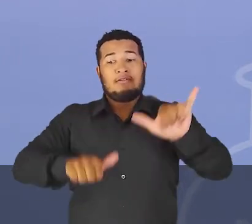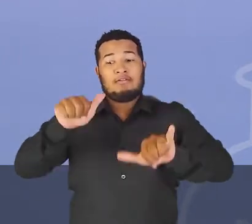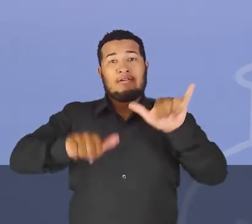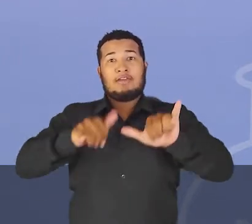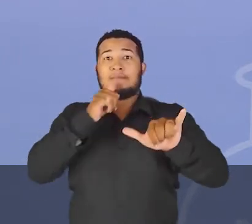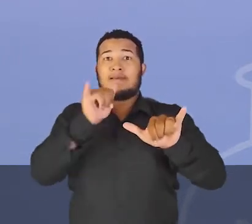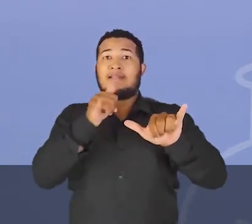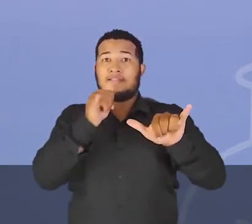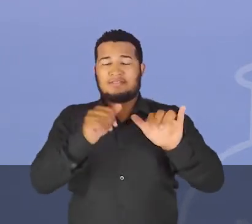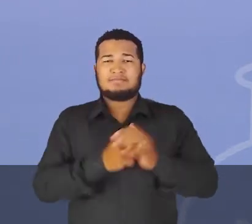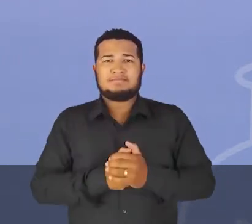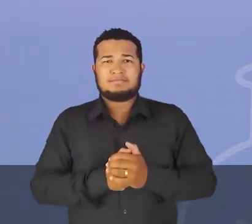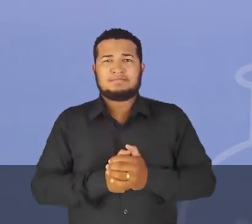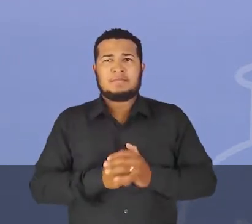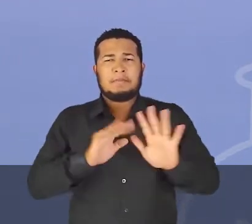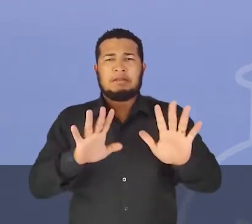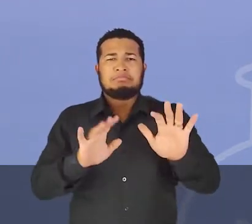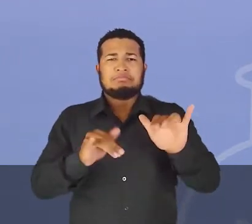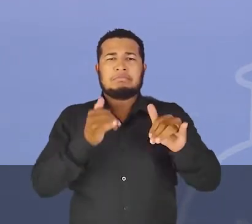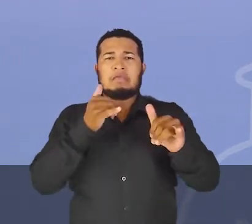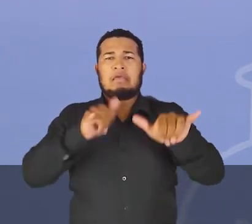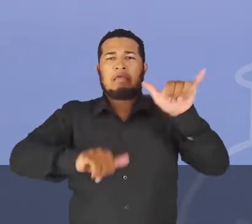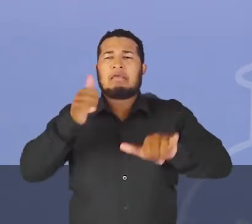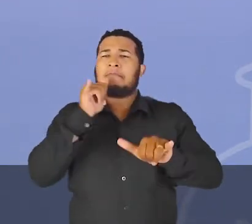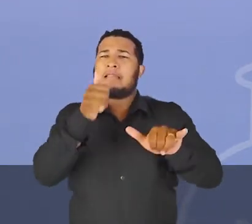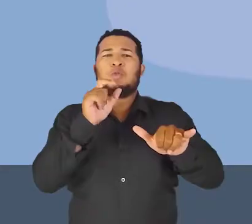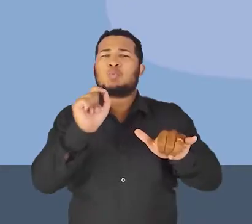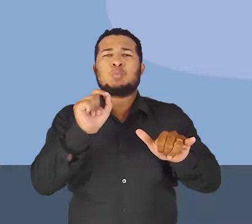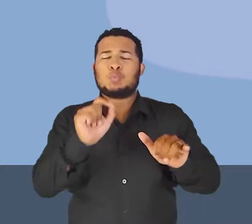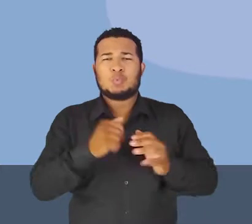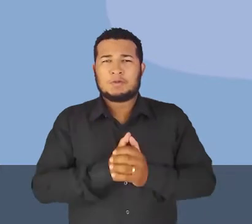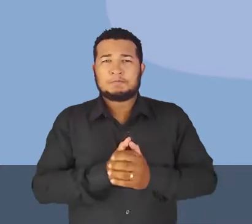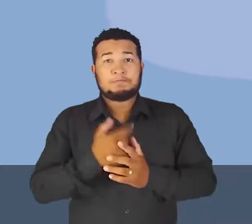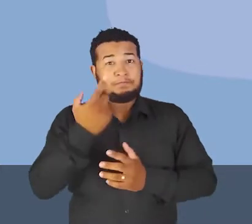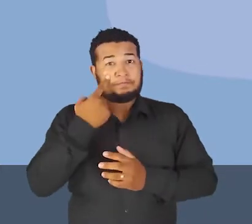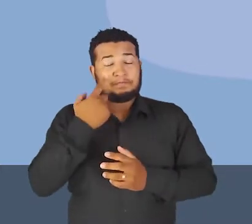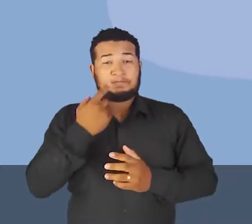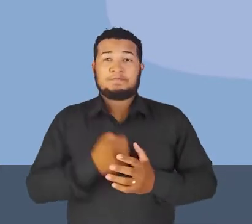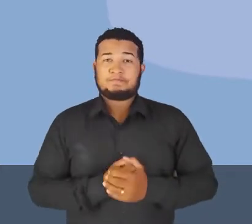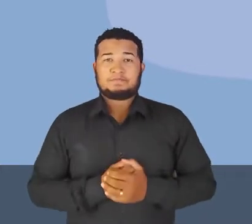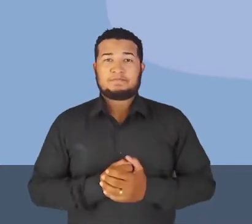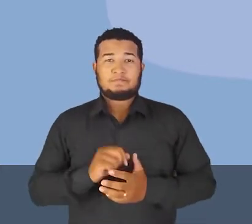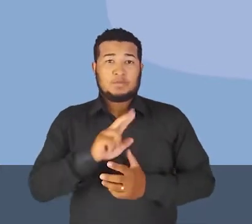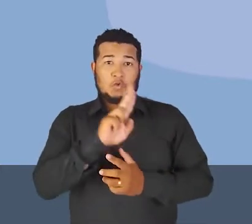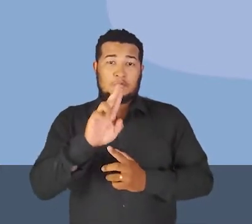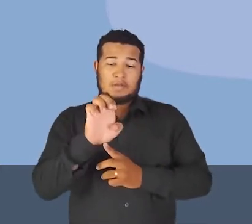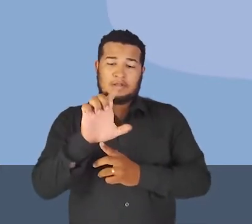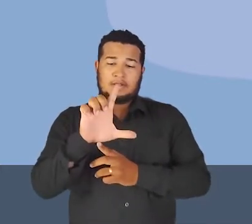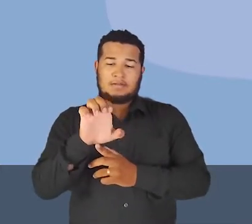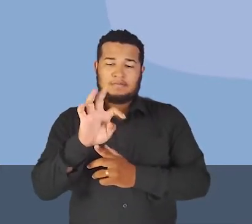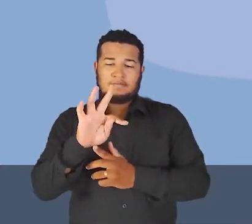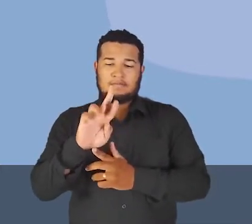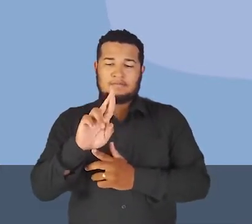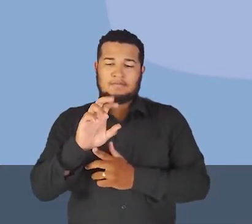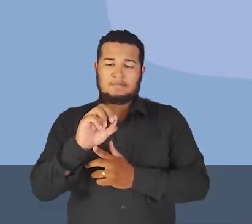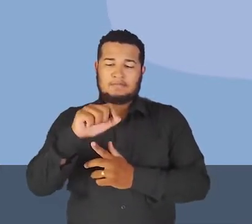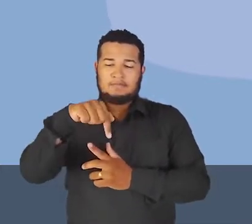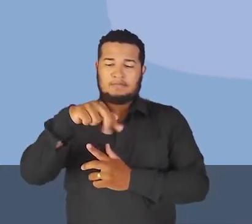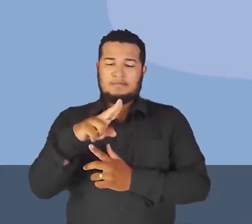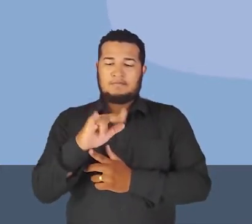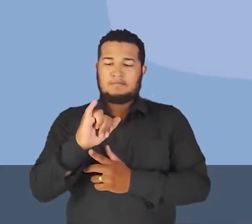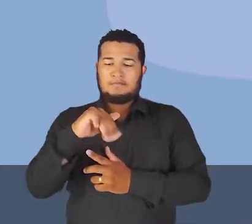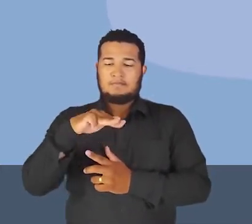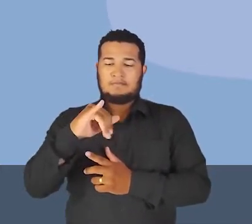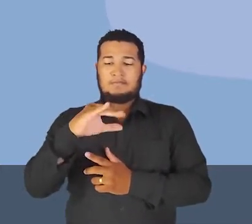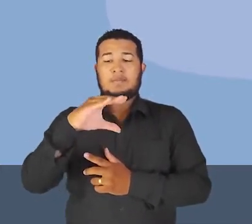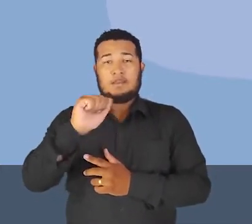pilhas. Mas o que vem a ser eletroquímica? Vamos dar uma olhadinha no slide? A eletroquímica, pessoal, é o ramo